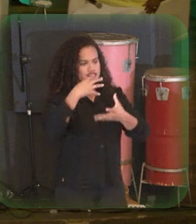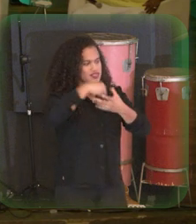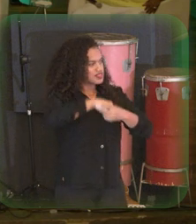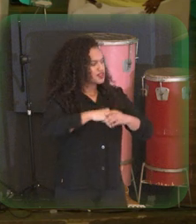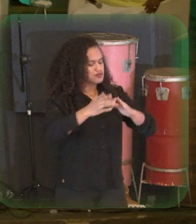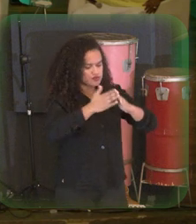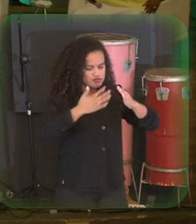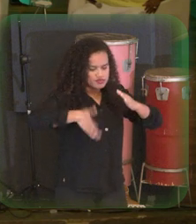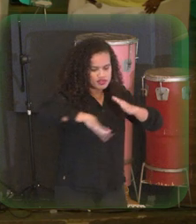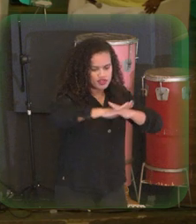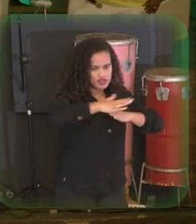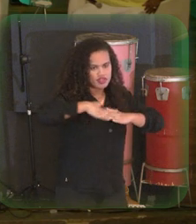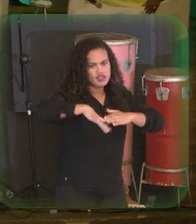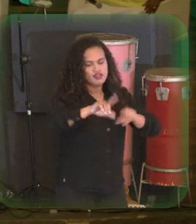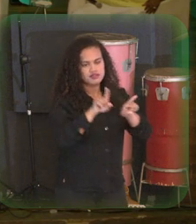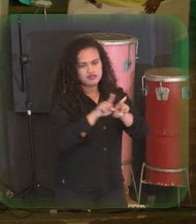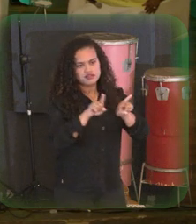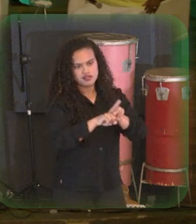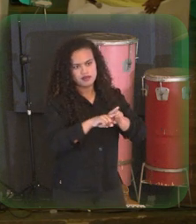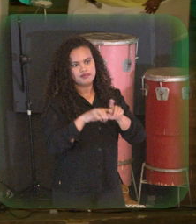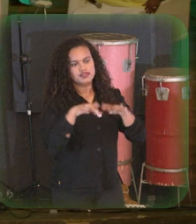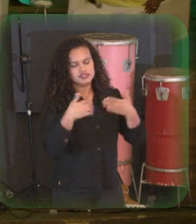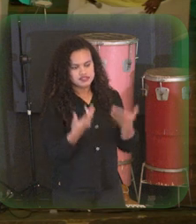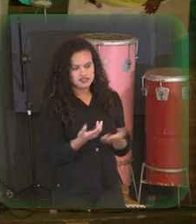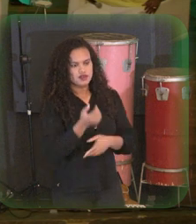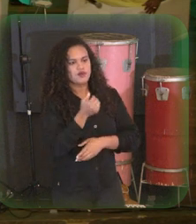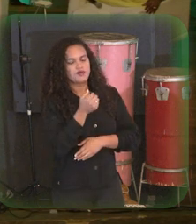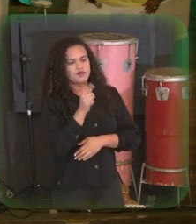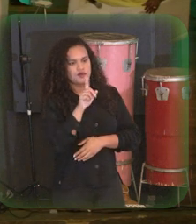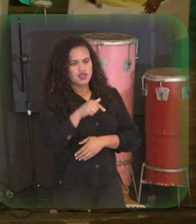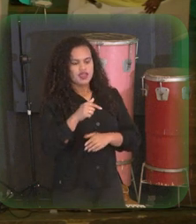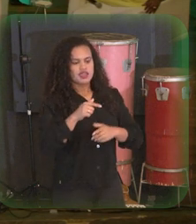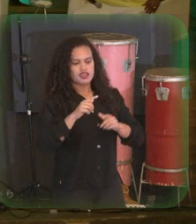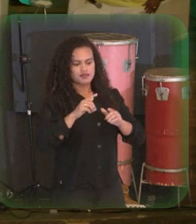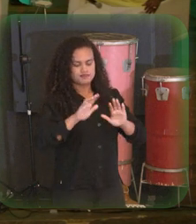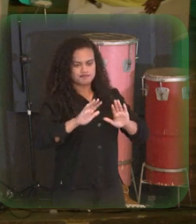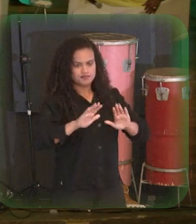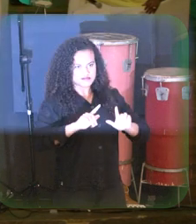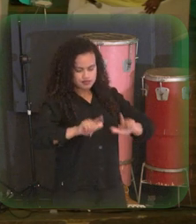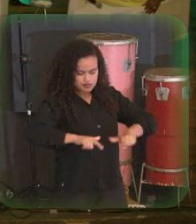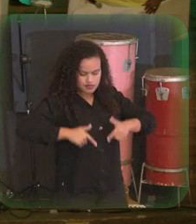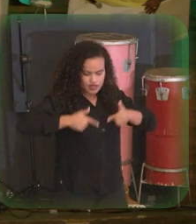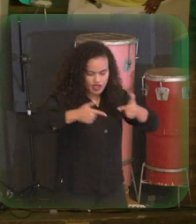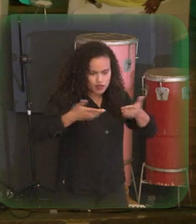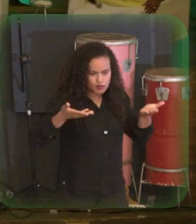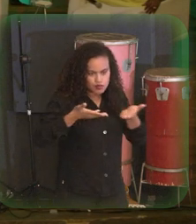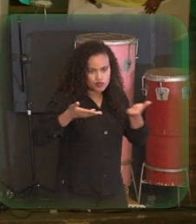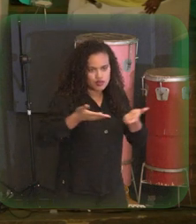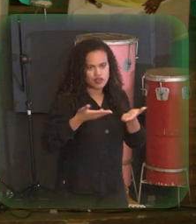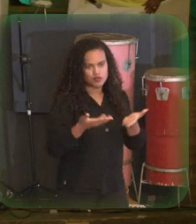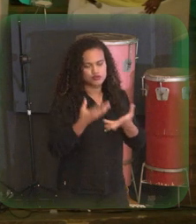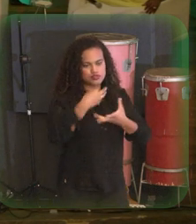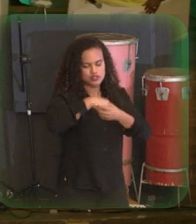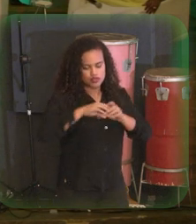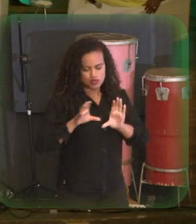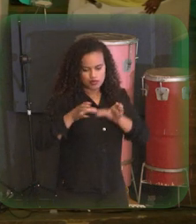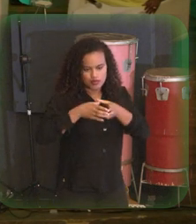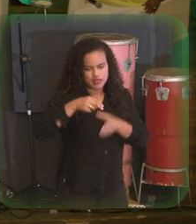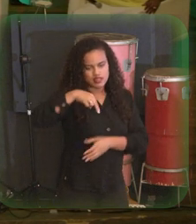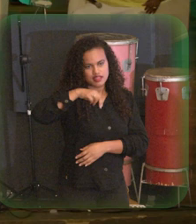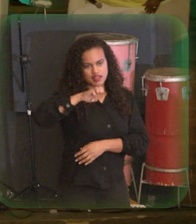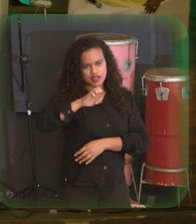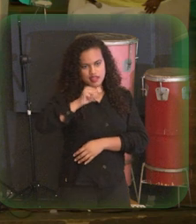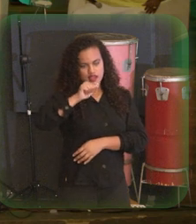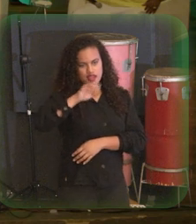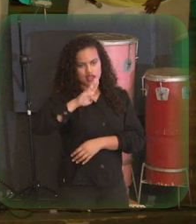quilombola também. Então, é sobre isso, né? É sobre a iniciativa das pessoas que compõem hoje os NEABIS, os nossos núcleos de